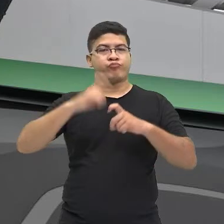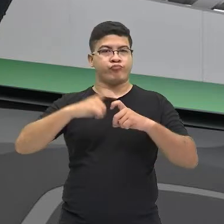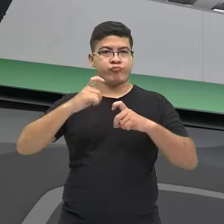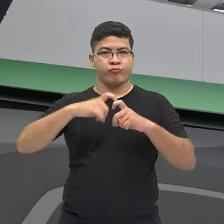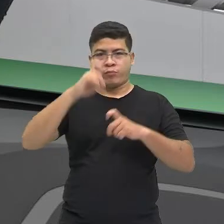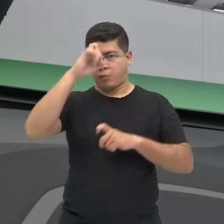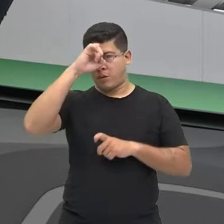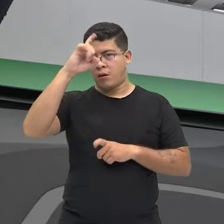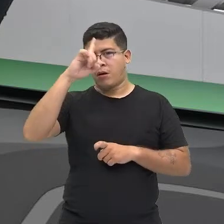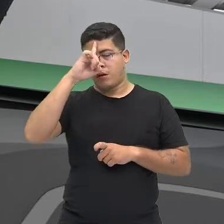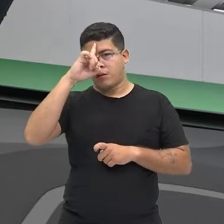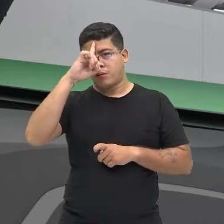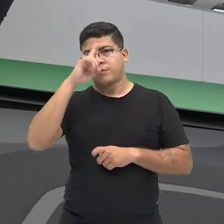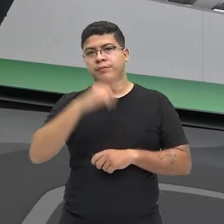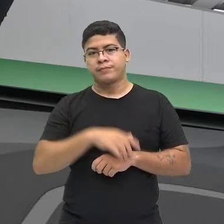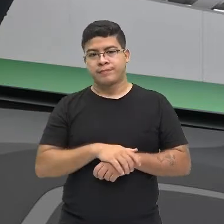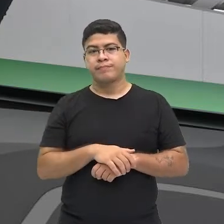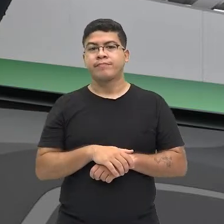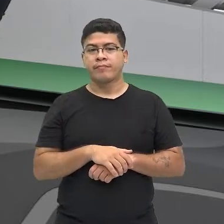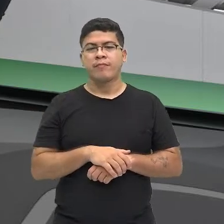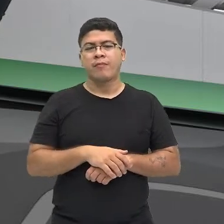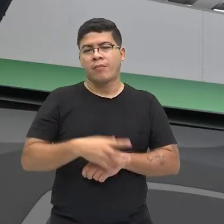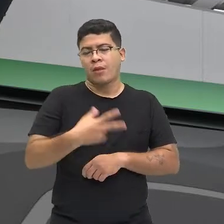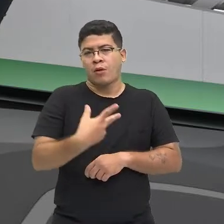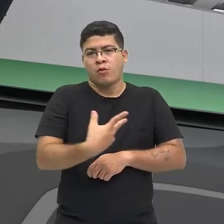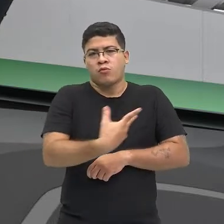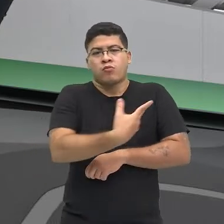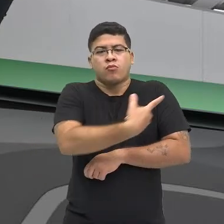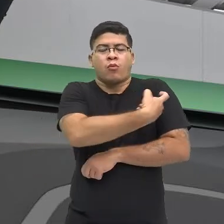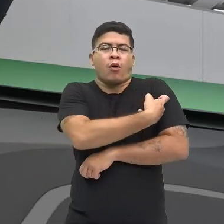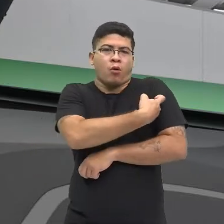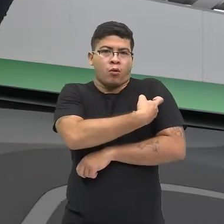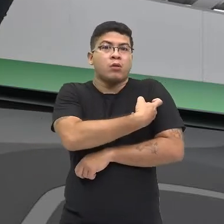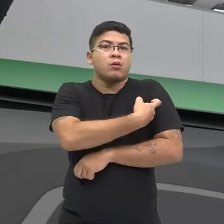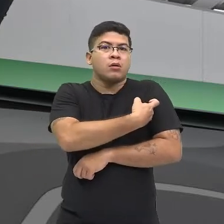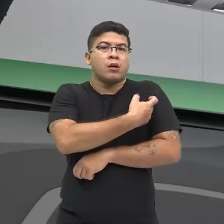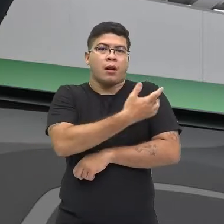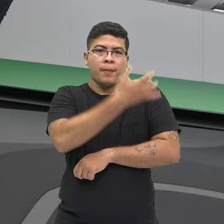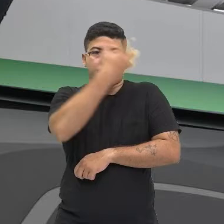em estágio terminal de câncer para tentar aliviar a dor dessas